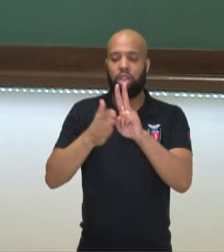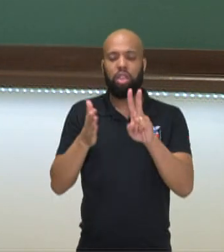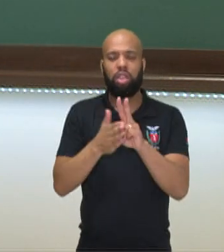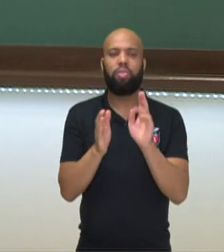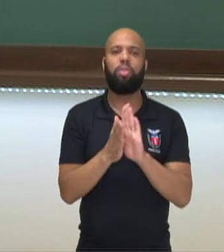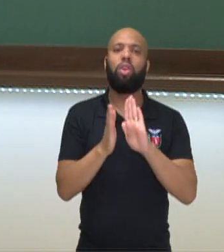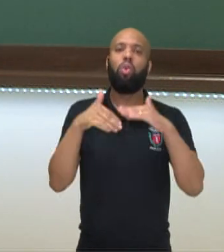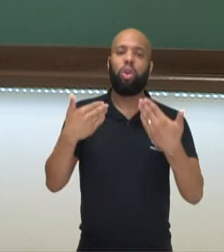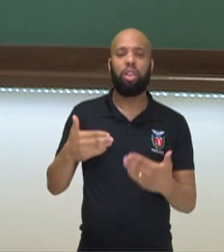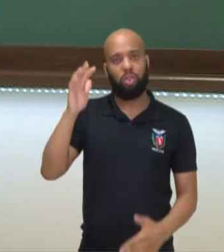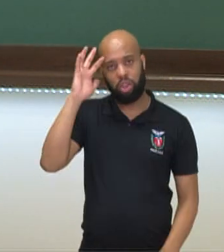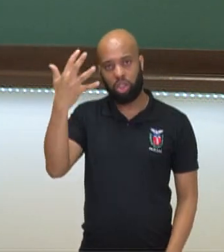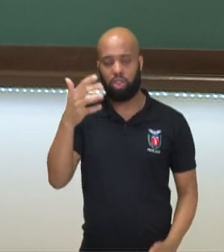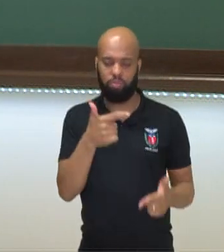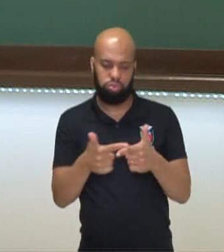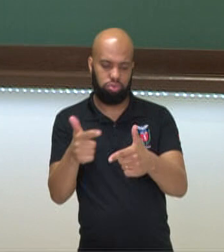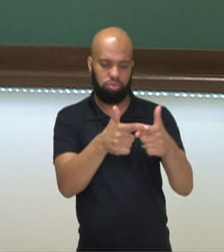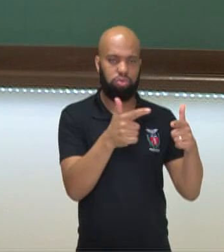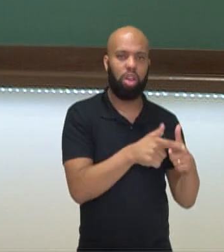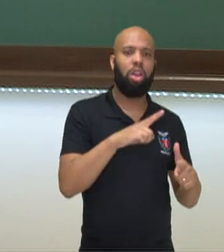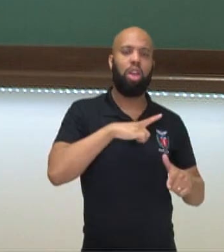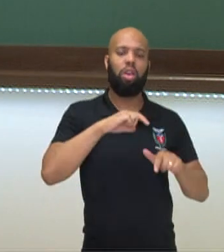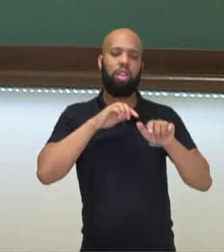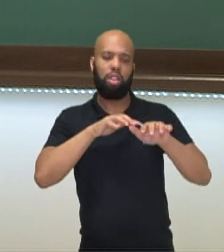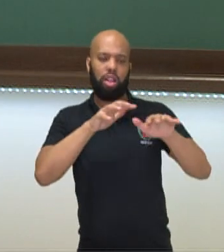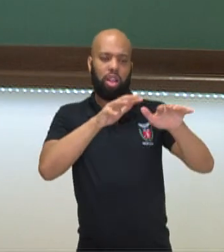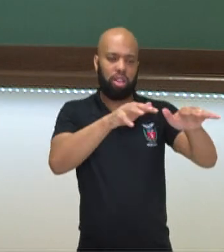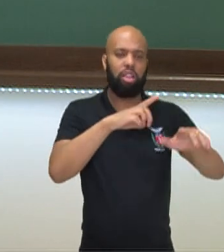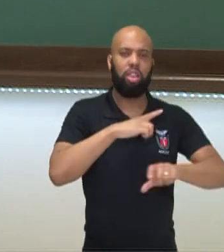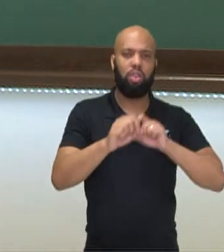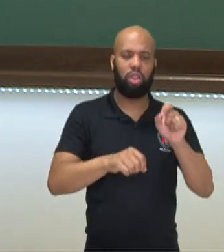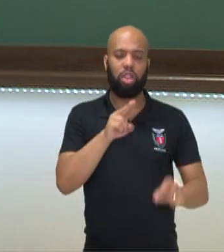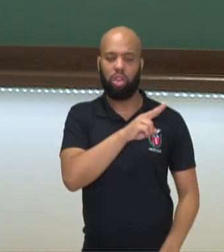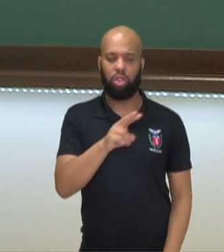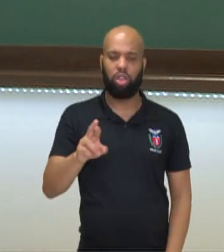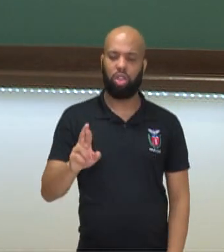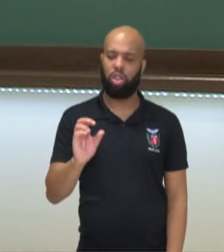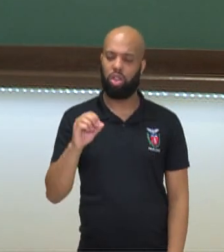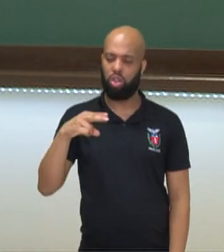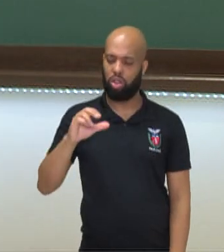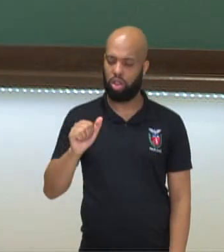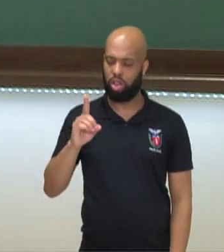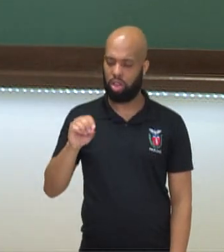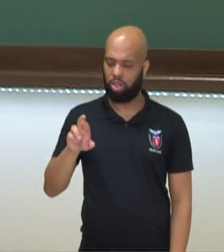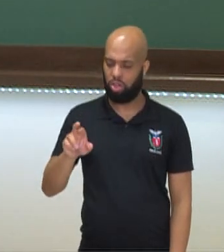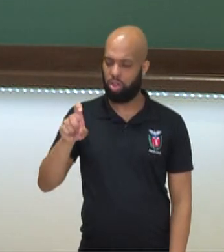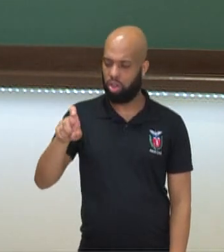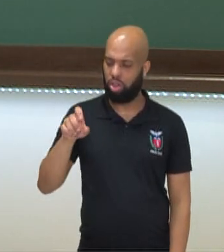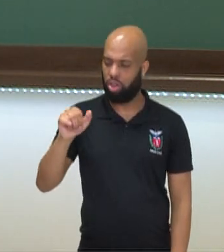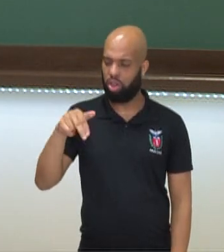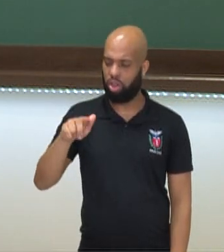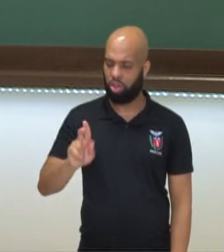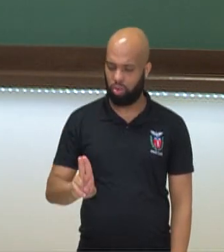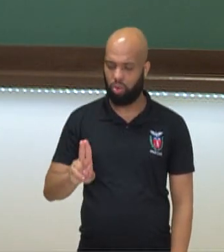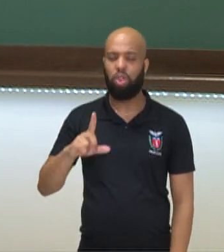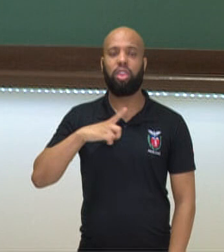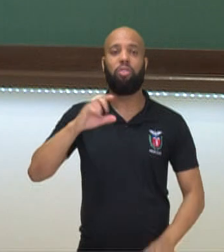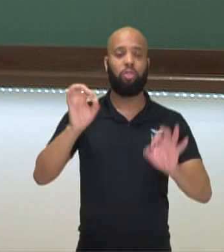Para resolver essa questão, a expedição Roncador Xingu, organizada pelo governo e